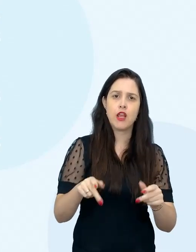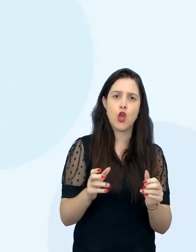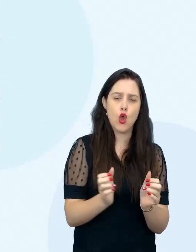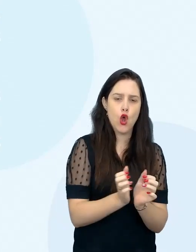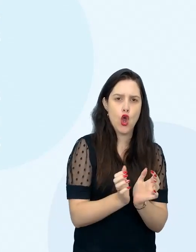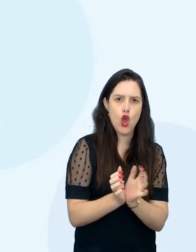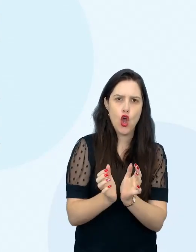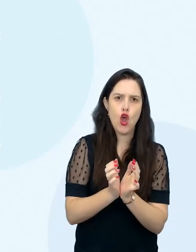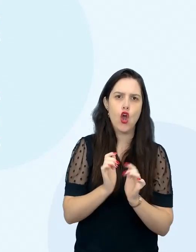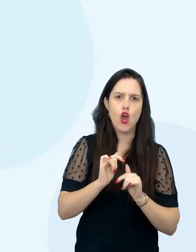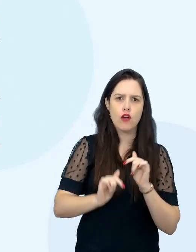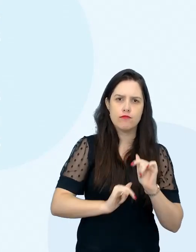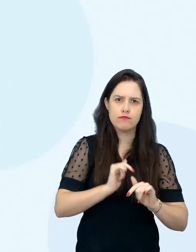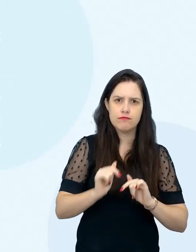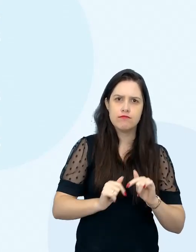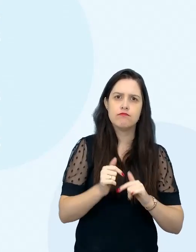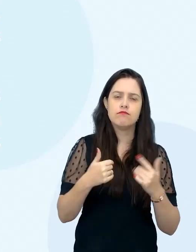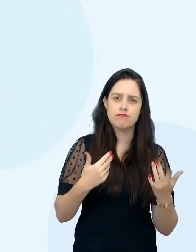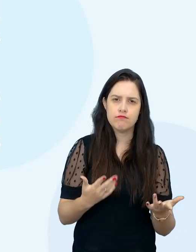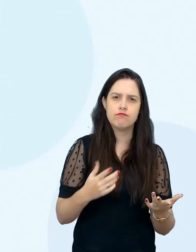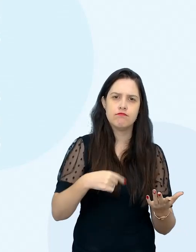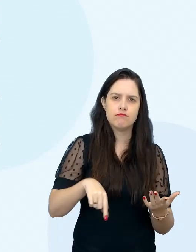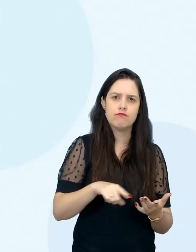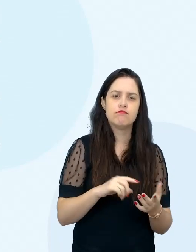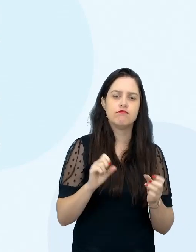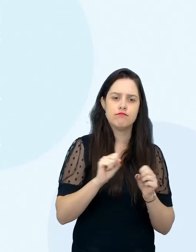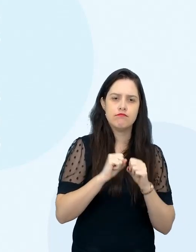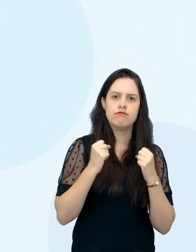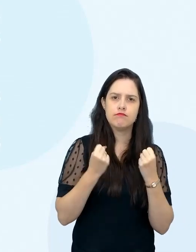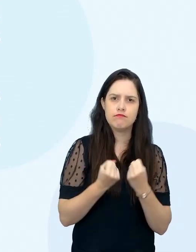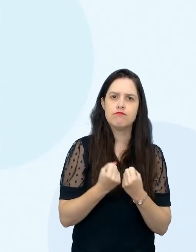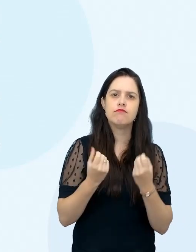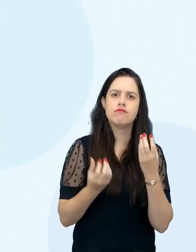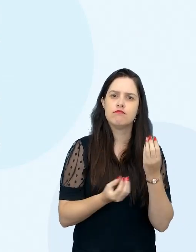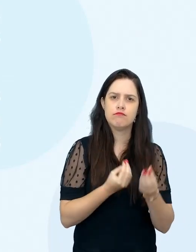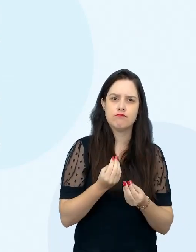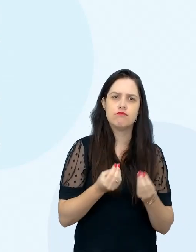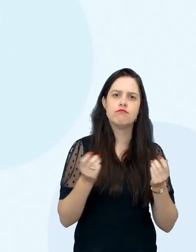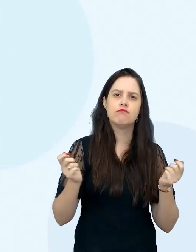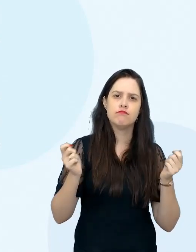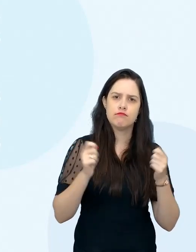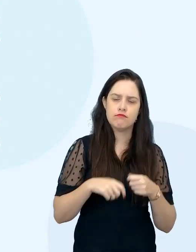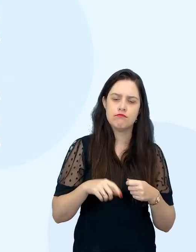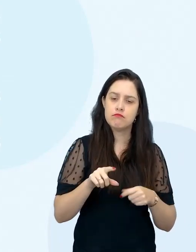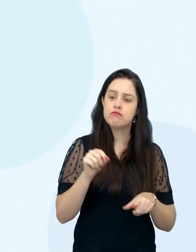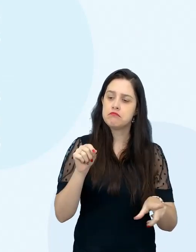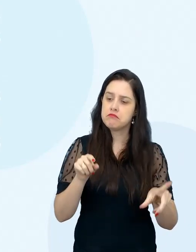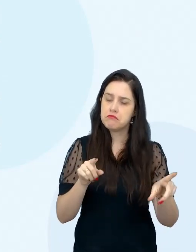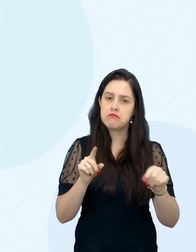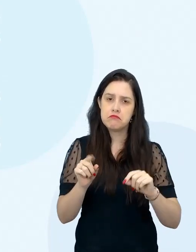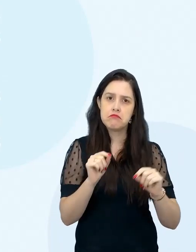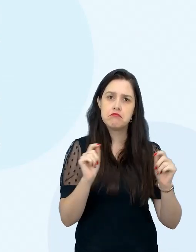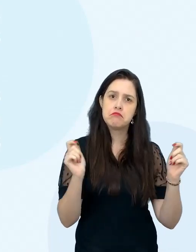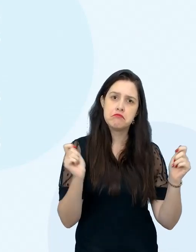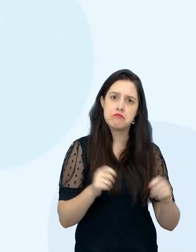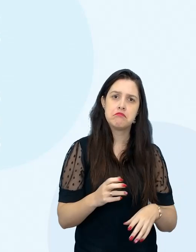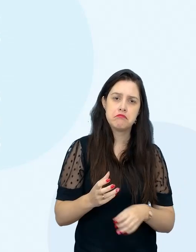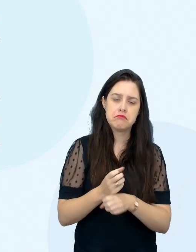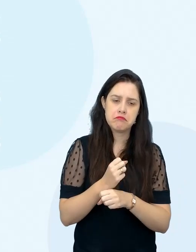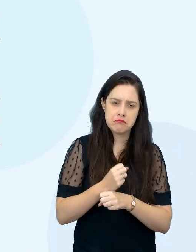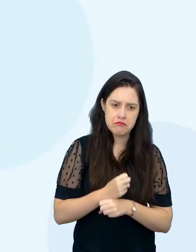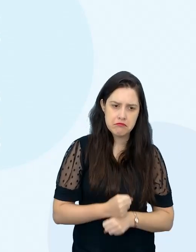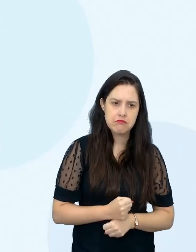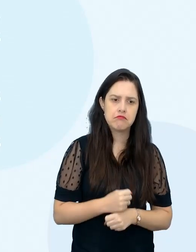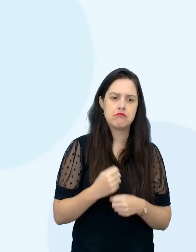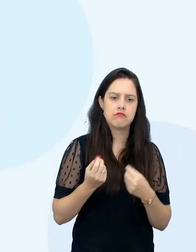né, trabalhando aí tanto nas aulas de história e geografia ou mesma temática, como vocês podem também escolher uma dessas habilidades de retomada e